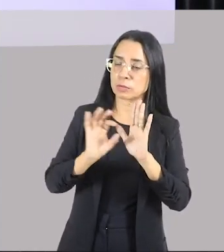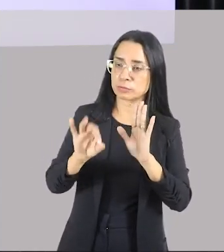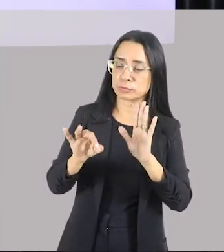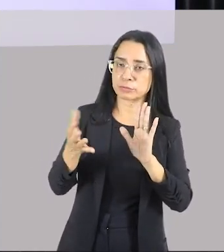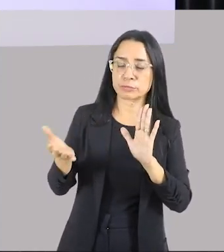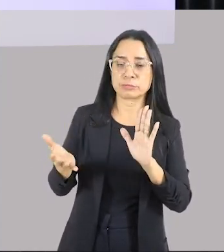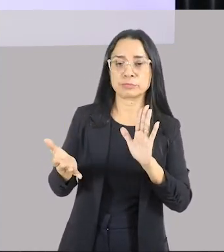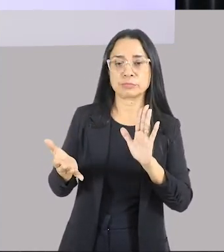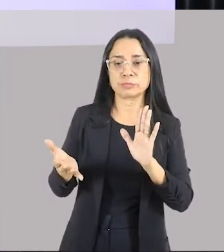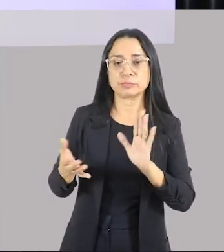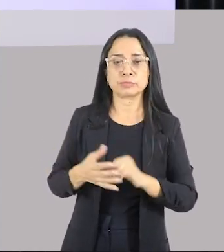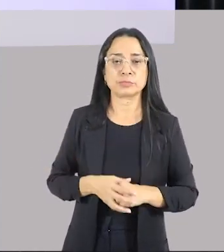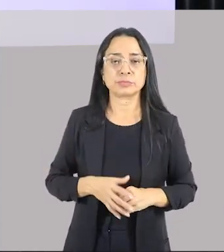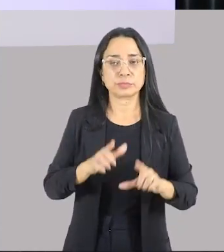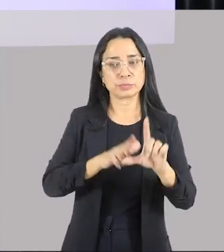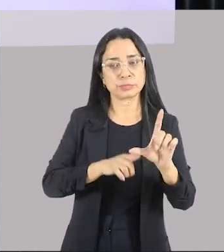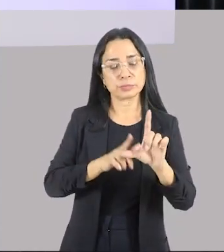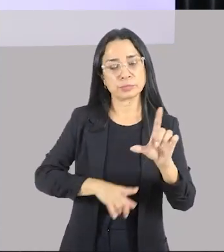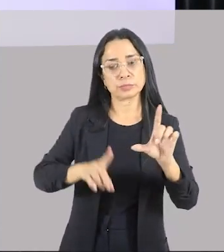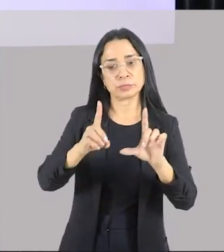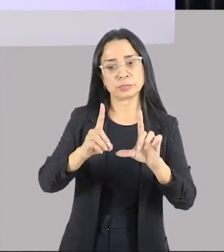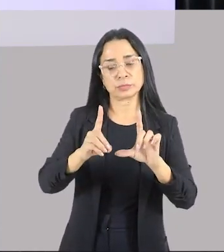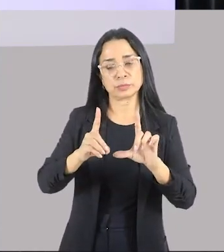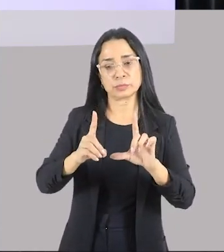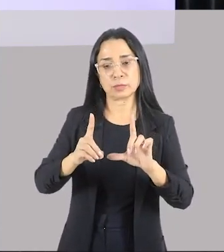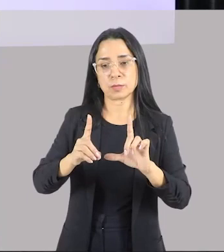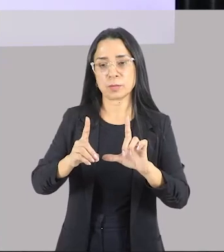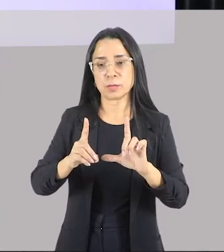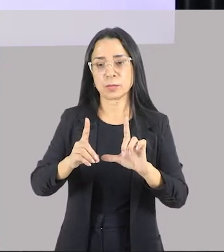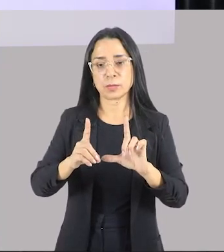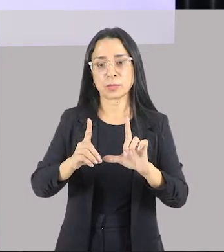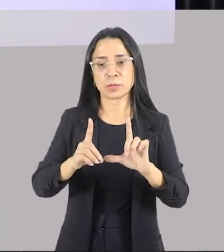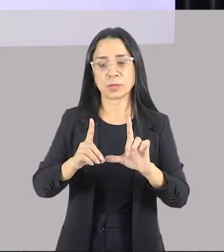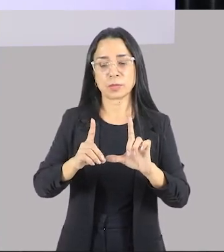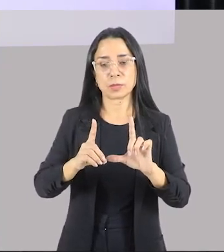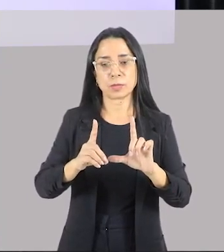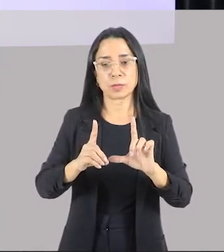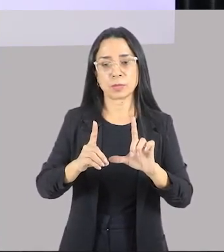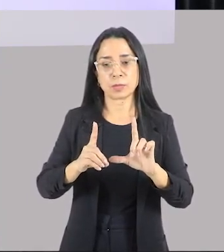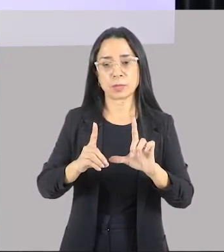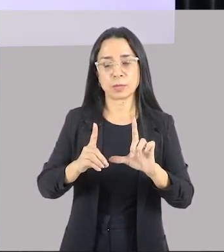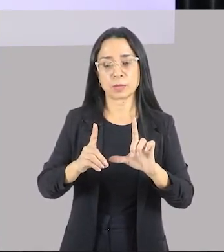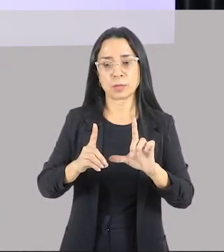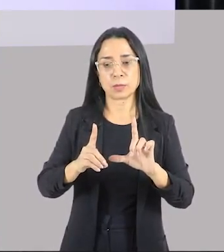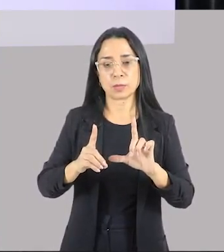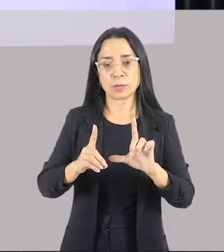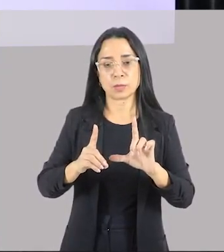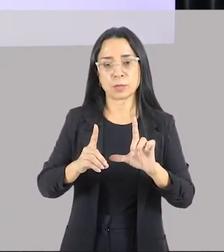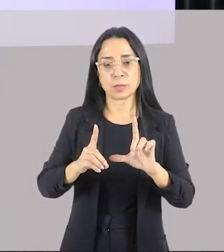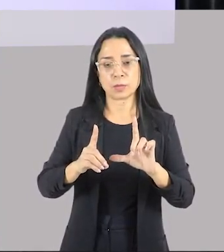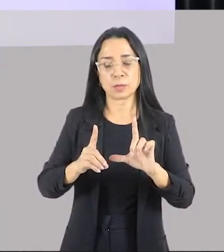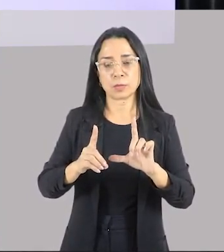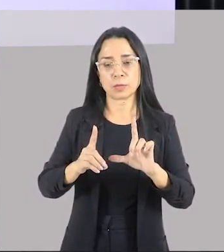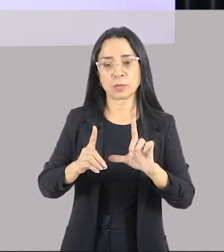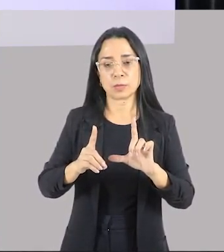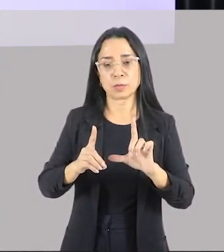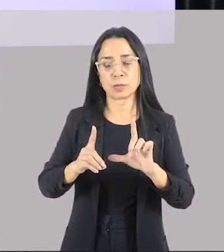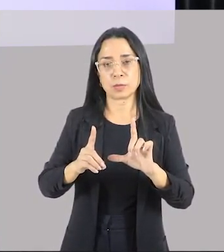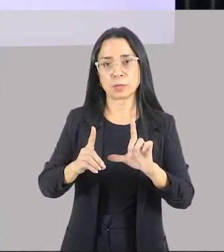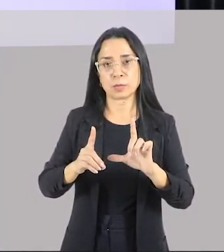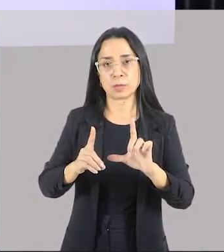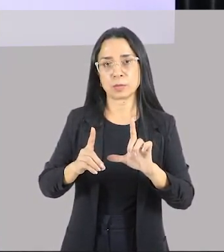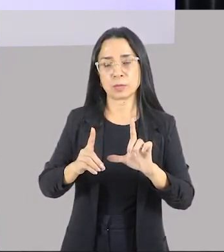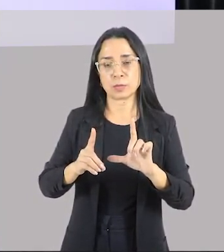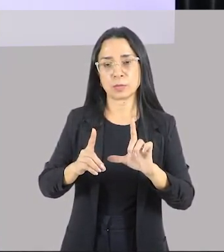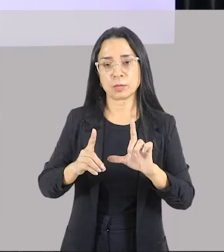D, né? Entre as conquistas obtidas pela luta dos trabalhadores, podemos destacar o Fordismo nos Estados Unidos e o corporativismo